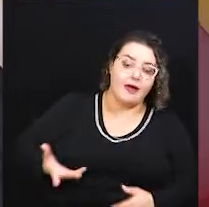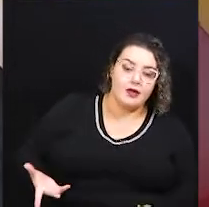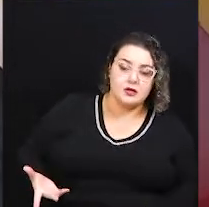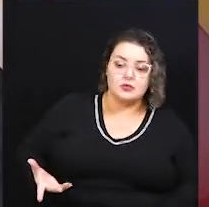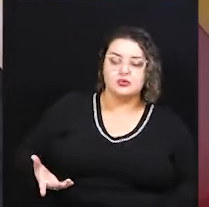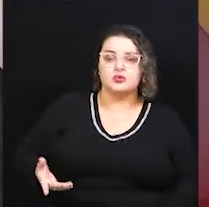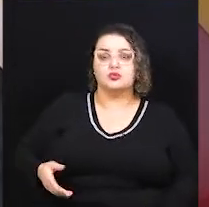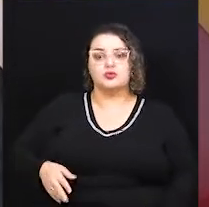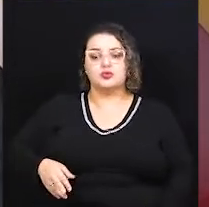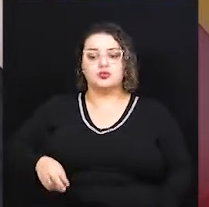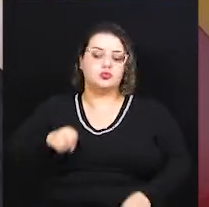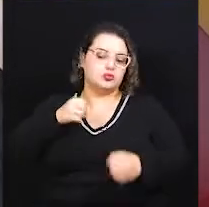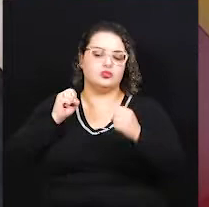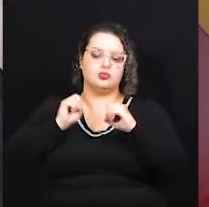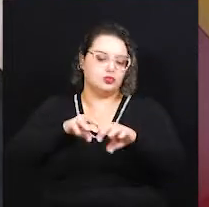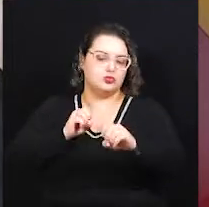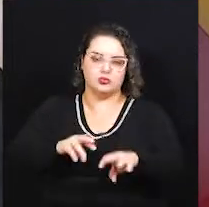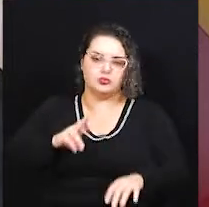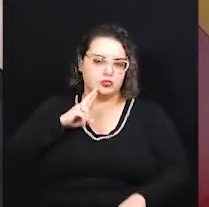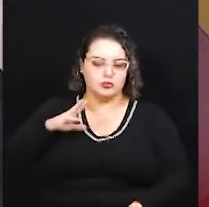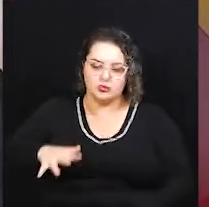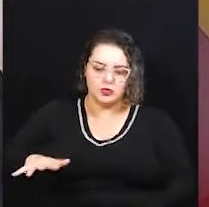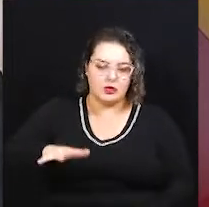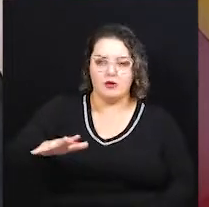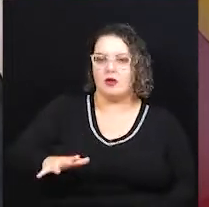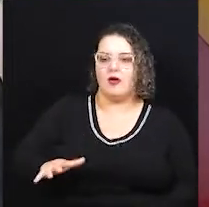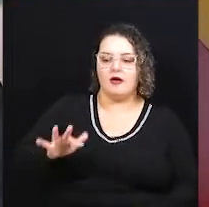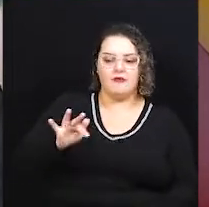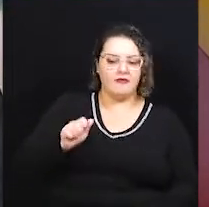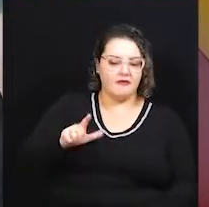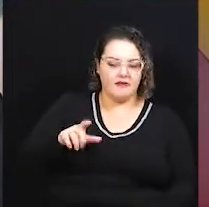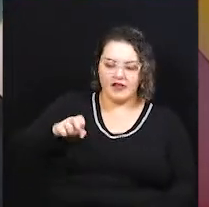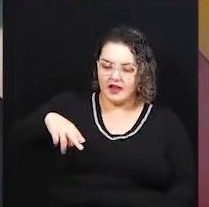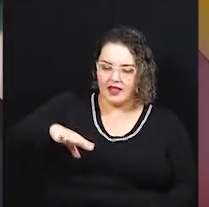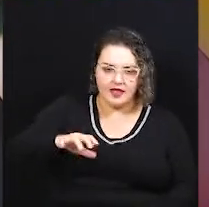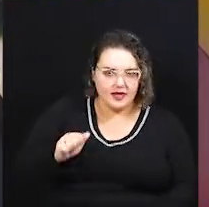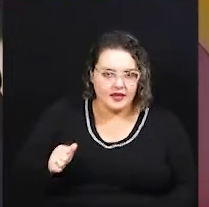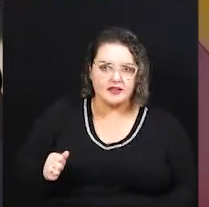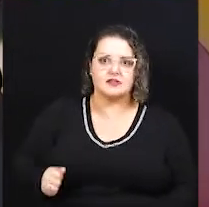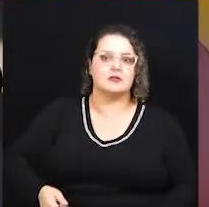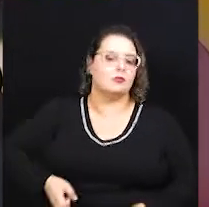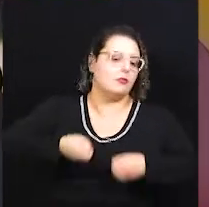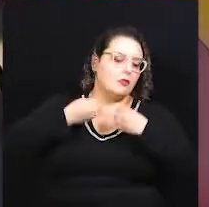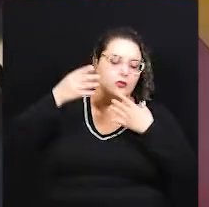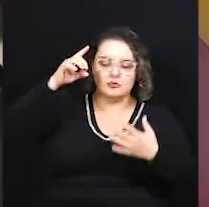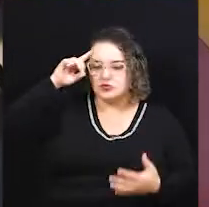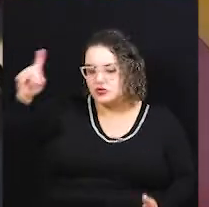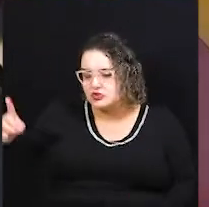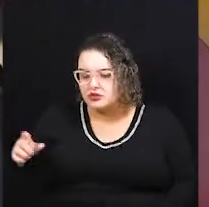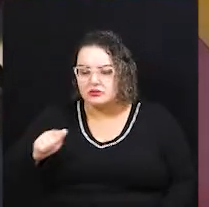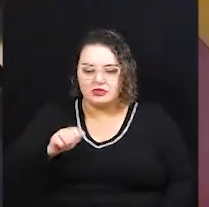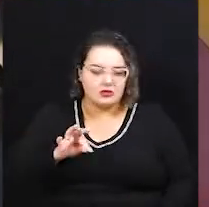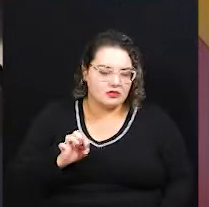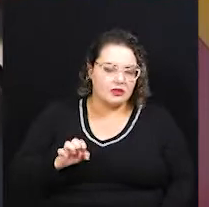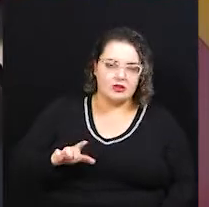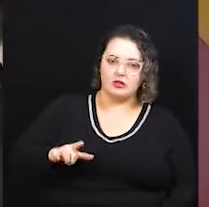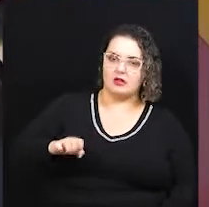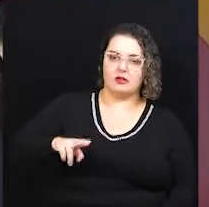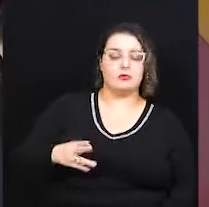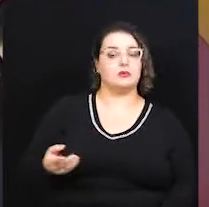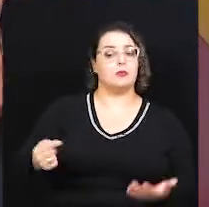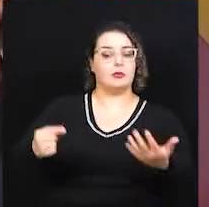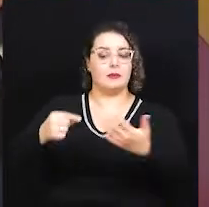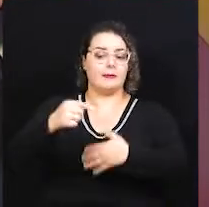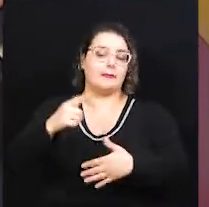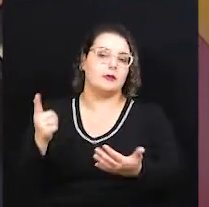dos Ratos, O Marinheiro, A Falência, enfim, O Ateneu, Bons Dias. São algumas das